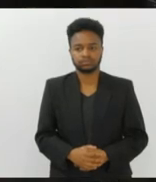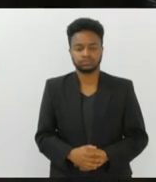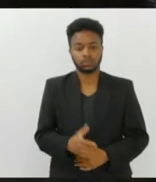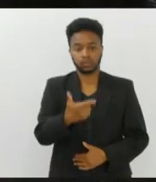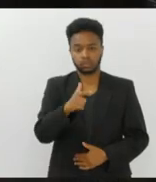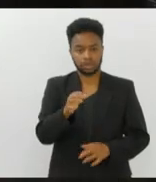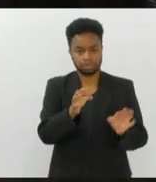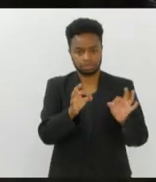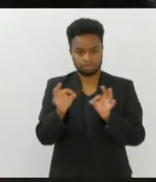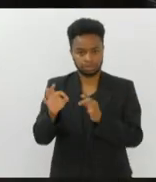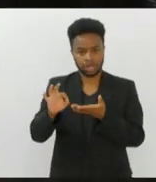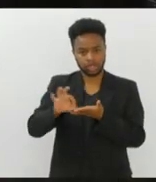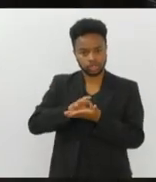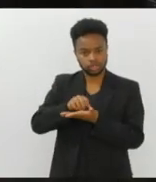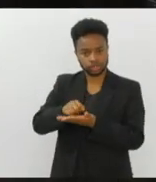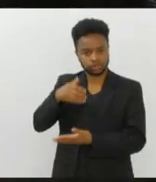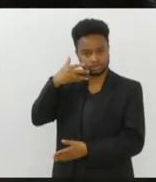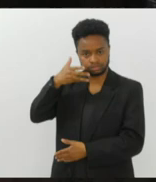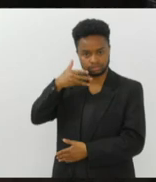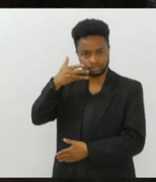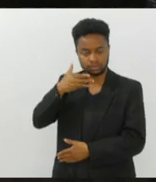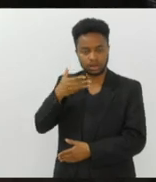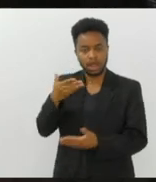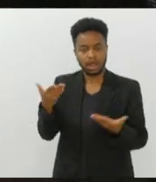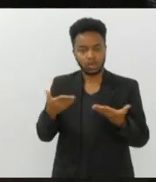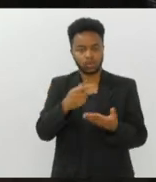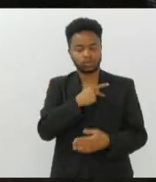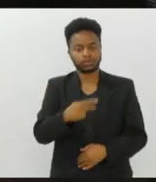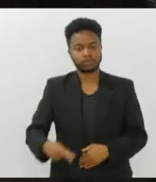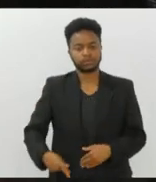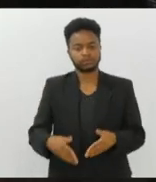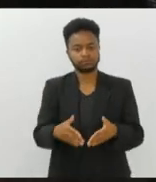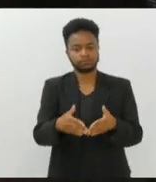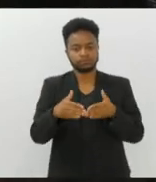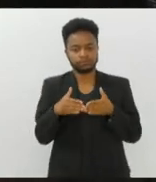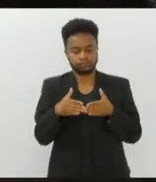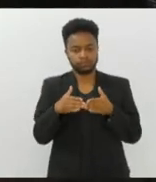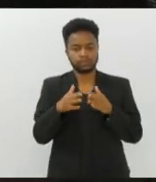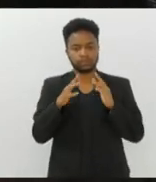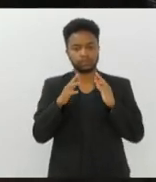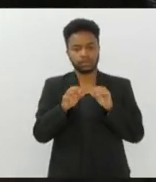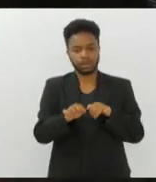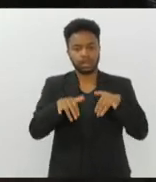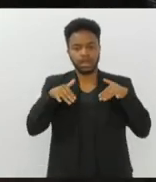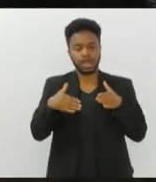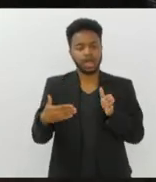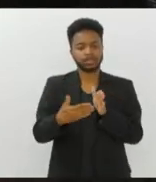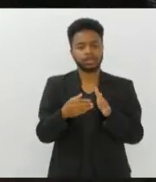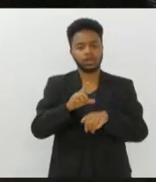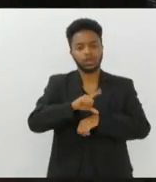Não havendo mais oradores inscritos, a presidente suspende os trabalhos até às 15